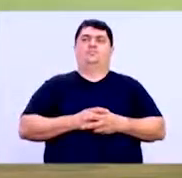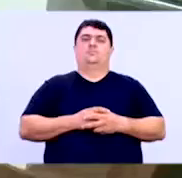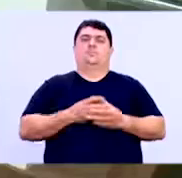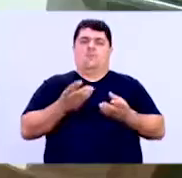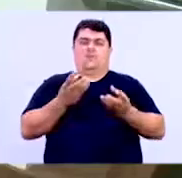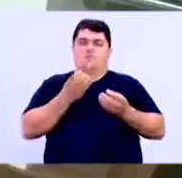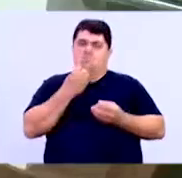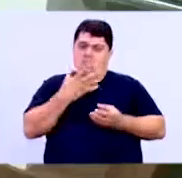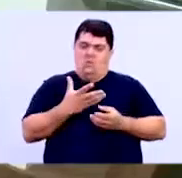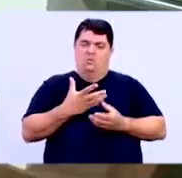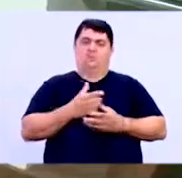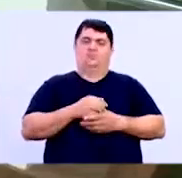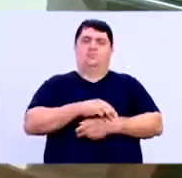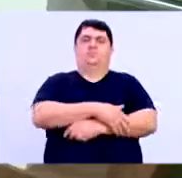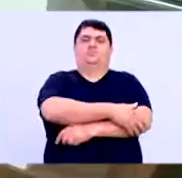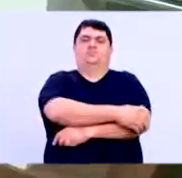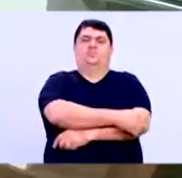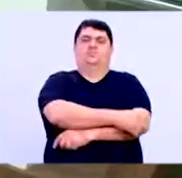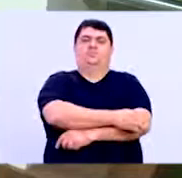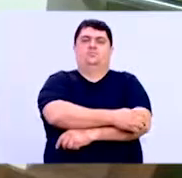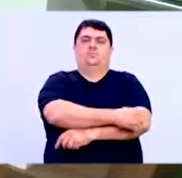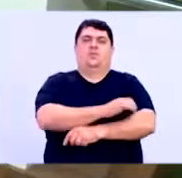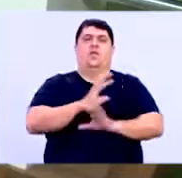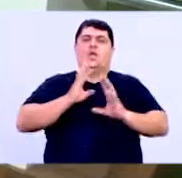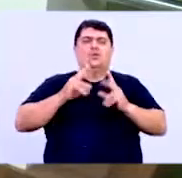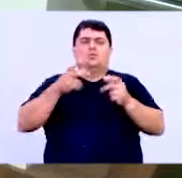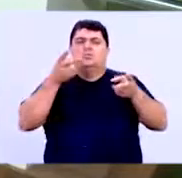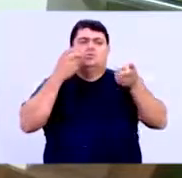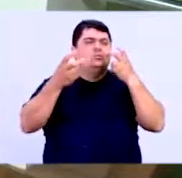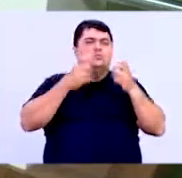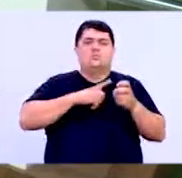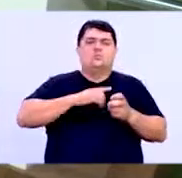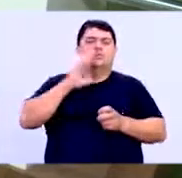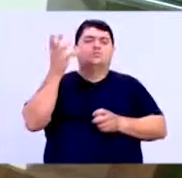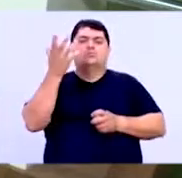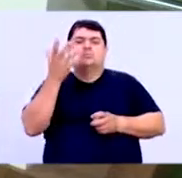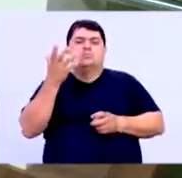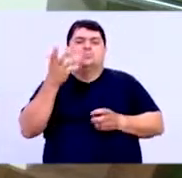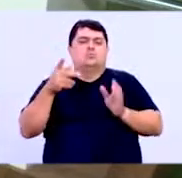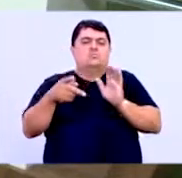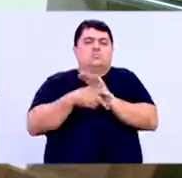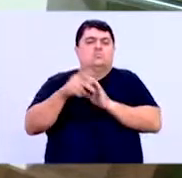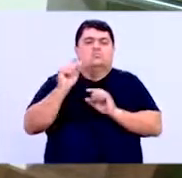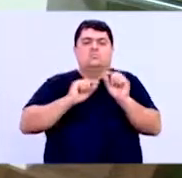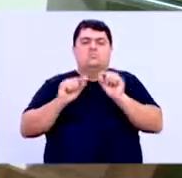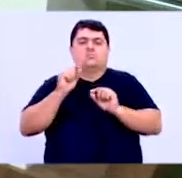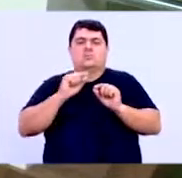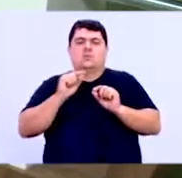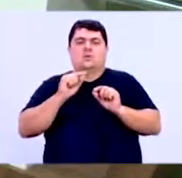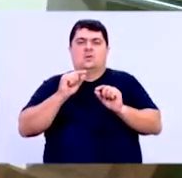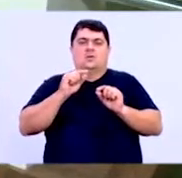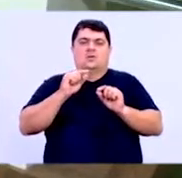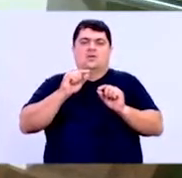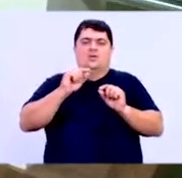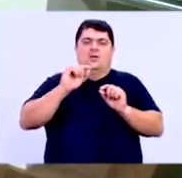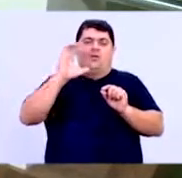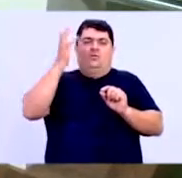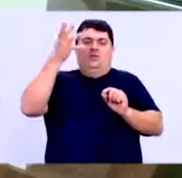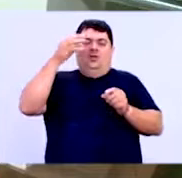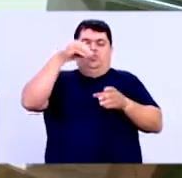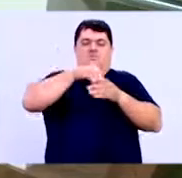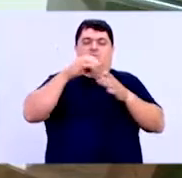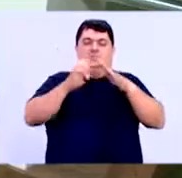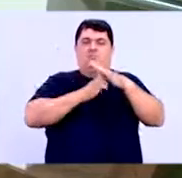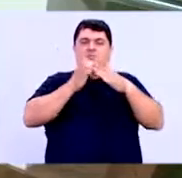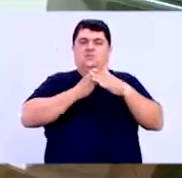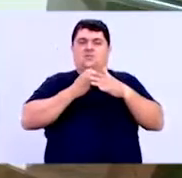Excelente também, né? Então, é toda a percepção que você tem em função de um cenário, esse cenário atual, com uma